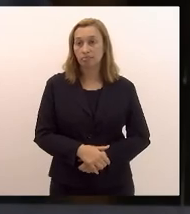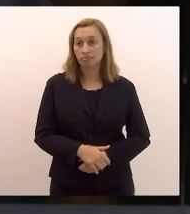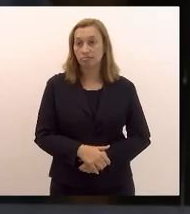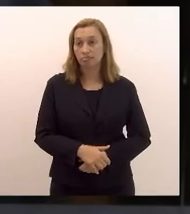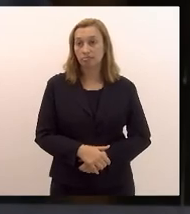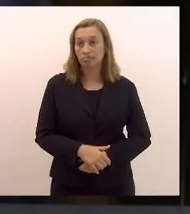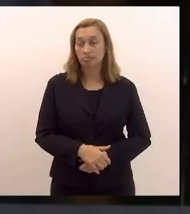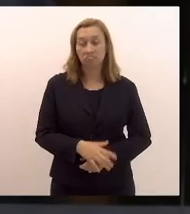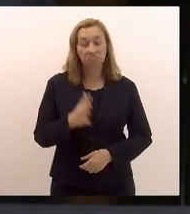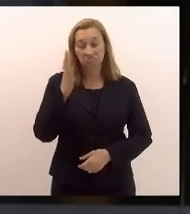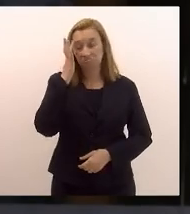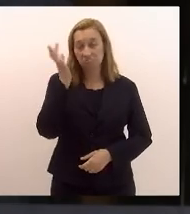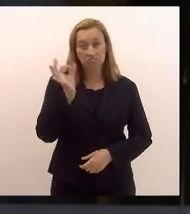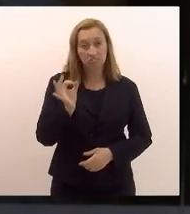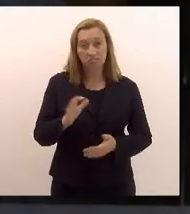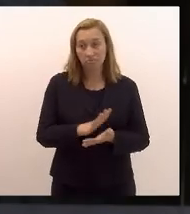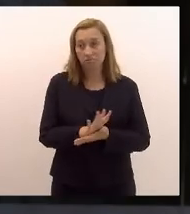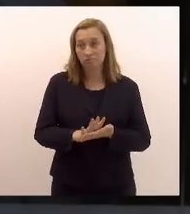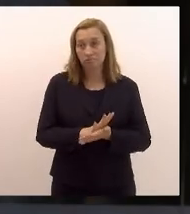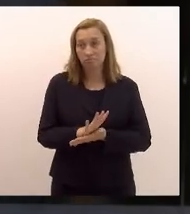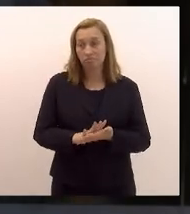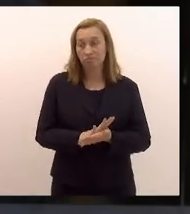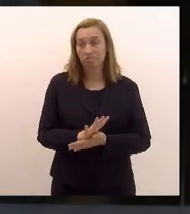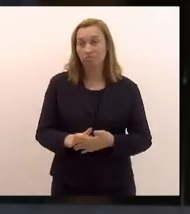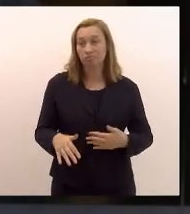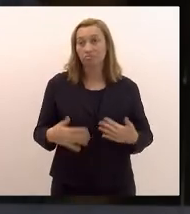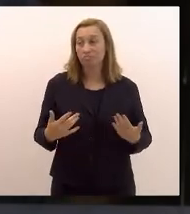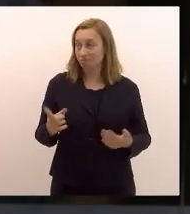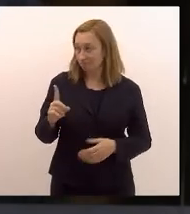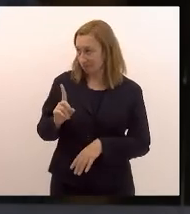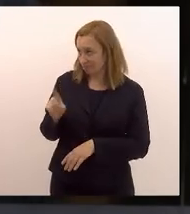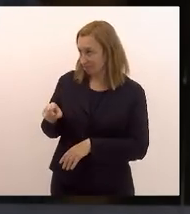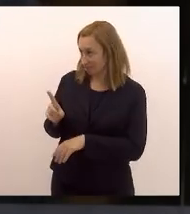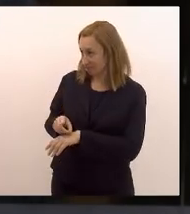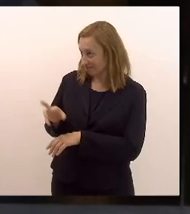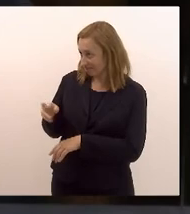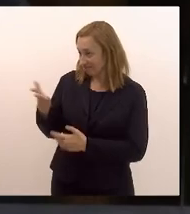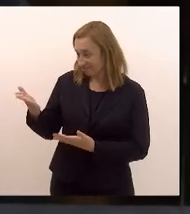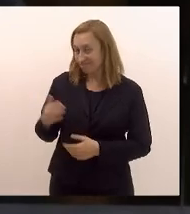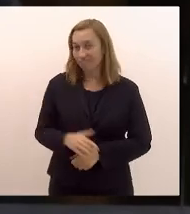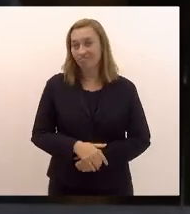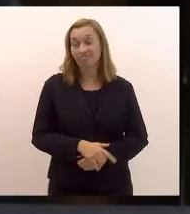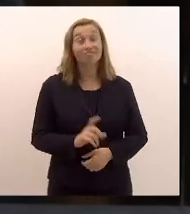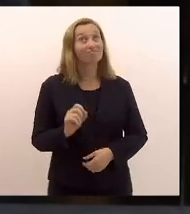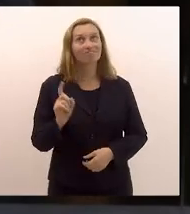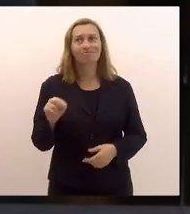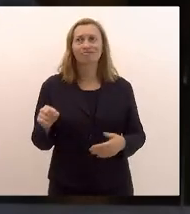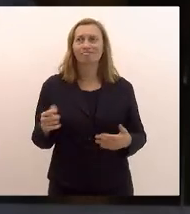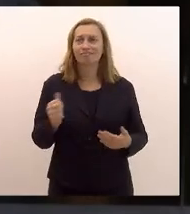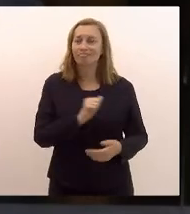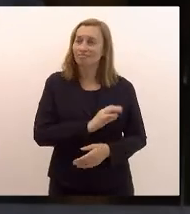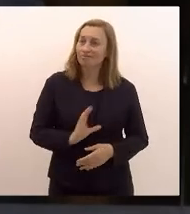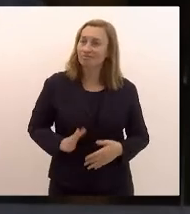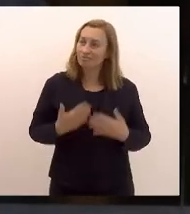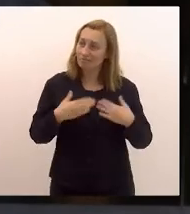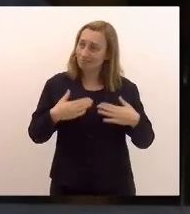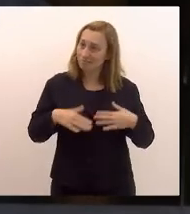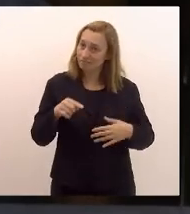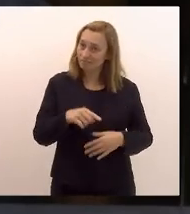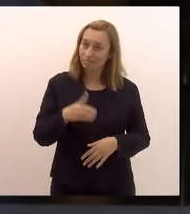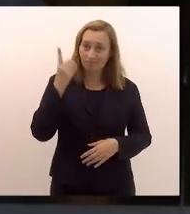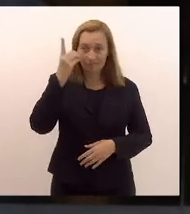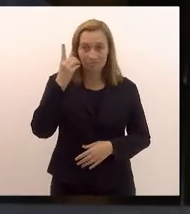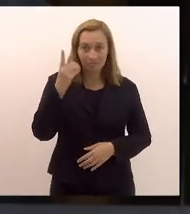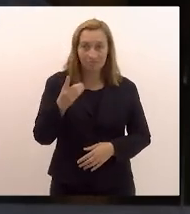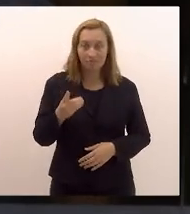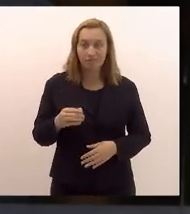Oi e aí ninguém entendeu nada né o redutor de DR Sem falar que que é isso André calma aqui é o Parlamento